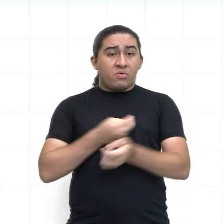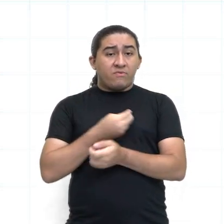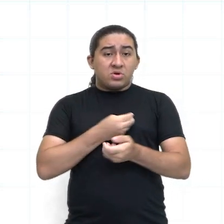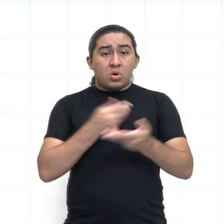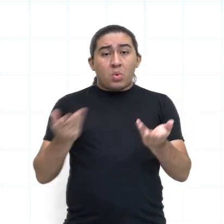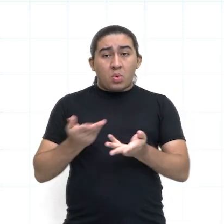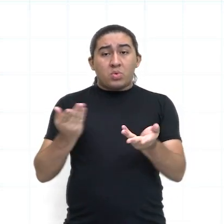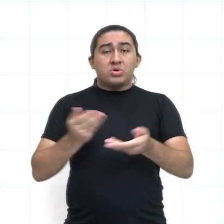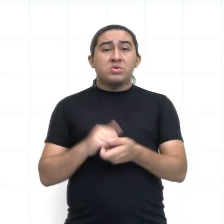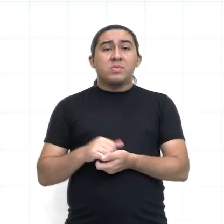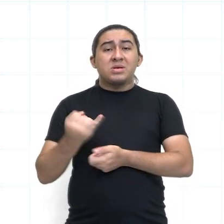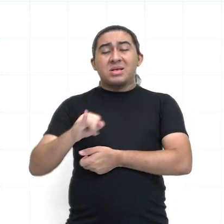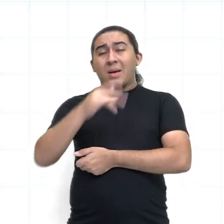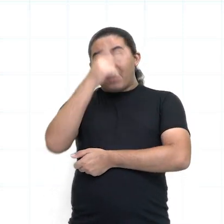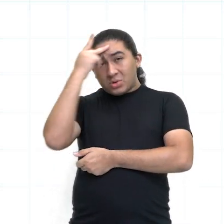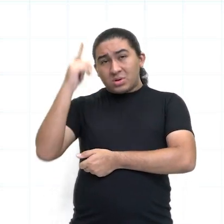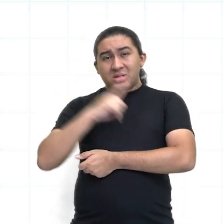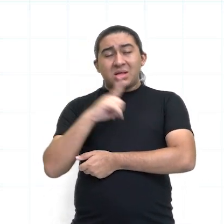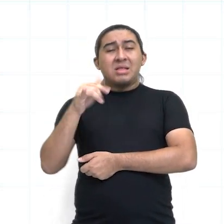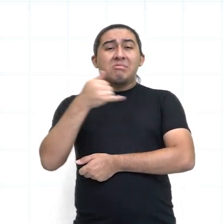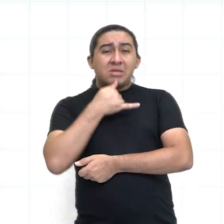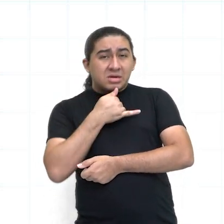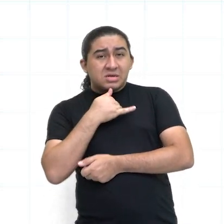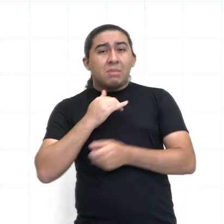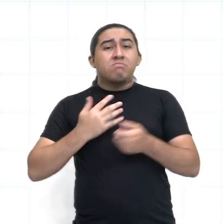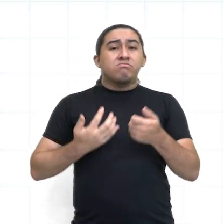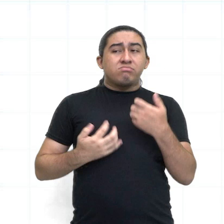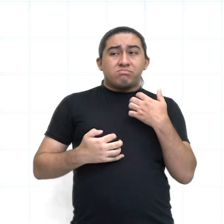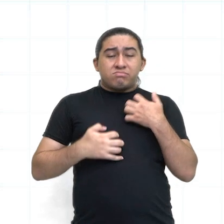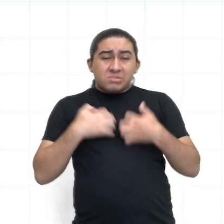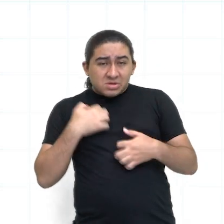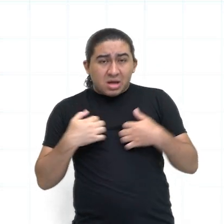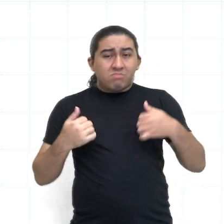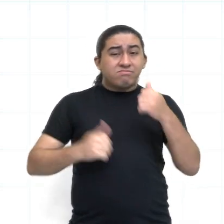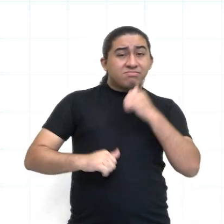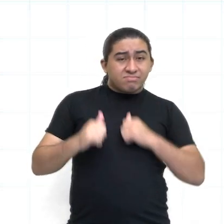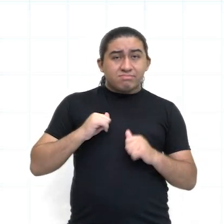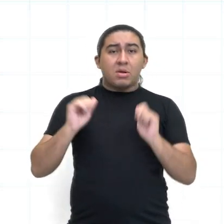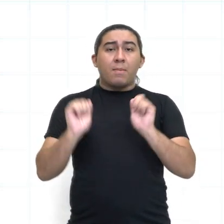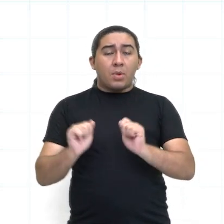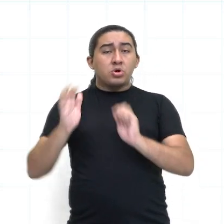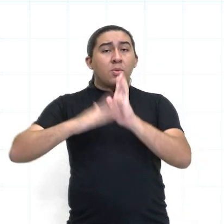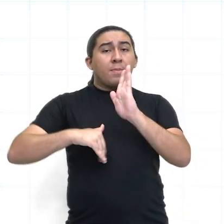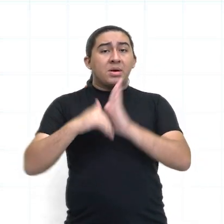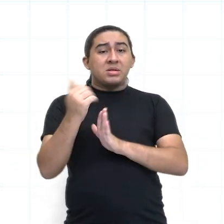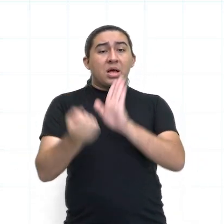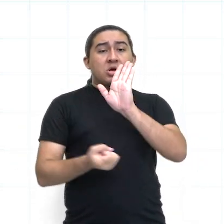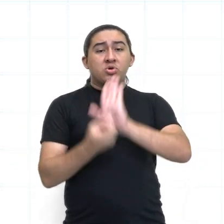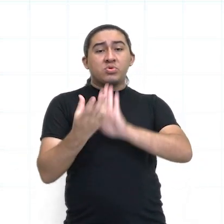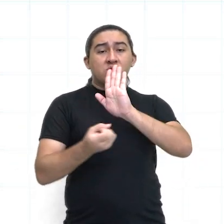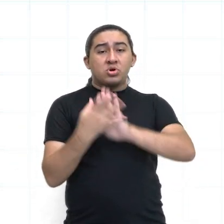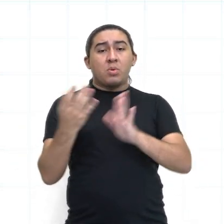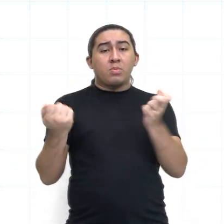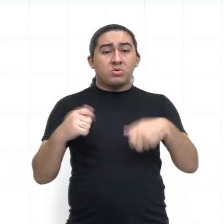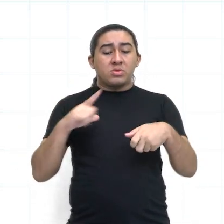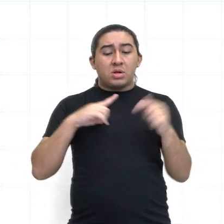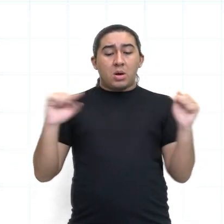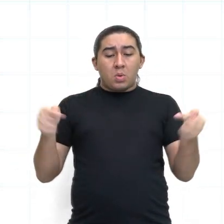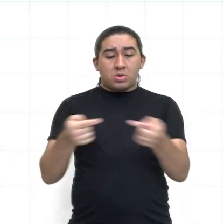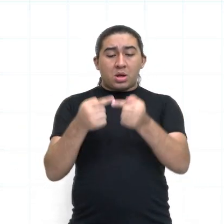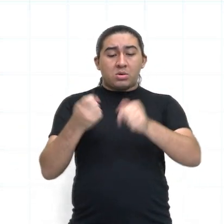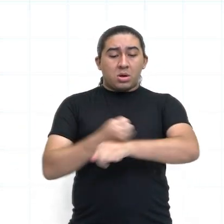estiver triste, magoada, angustiada, então ela pode pintar uma obra assim, expressionista, para expressar